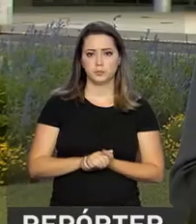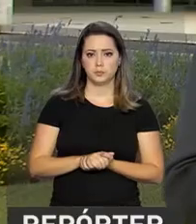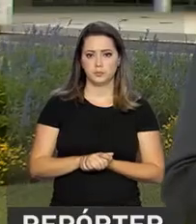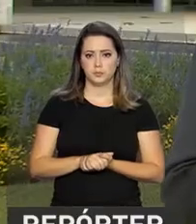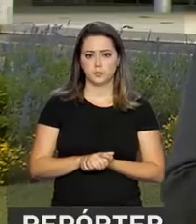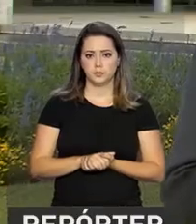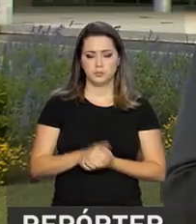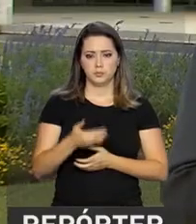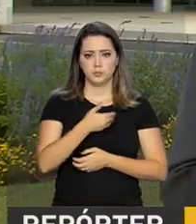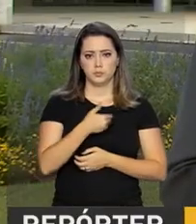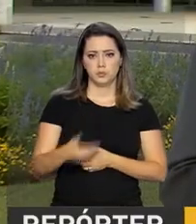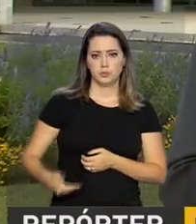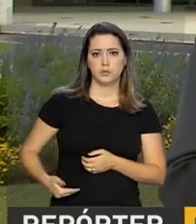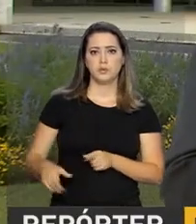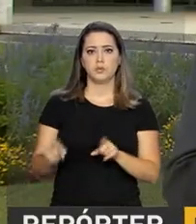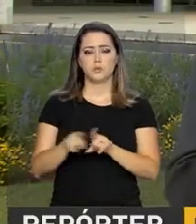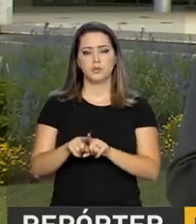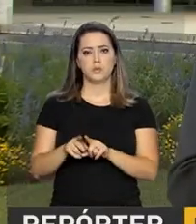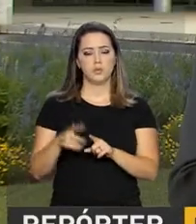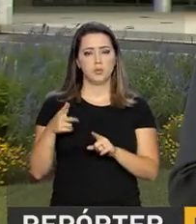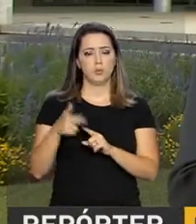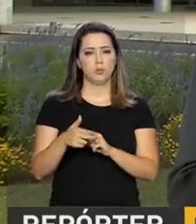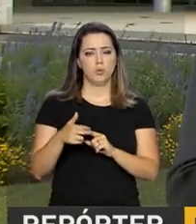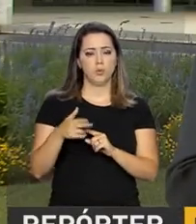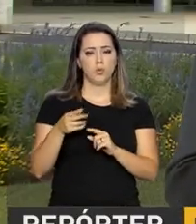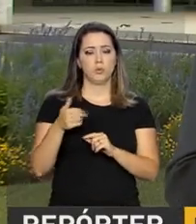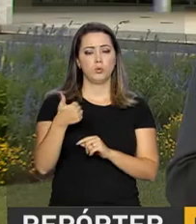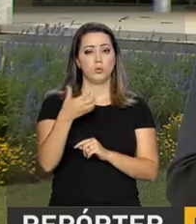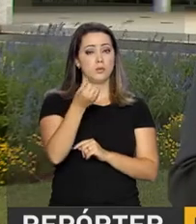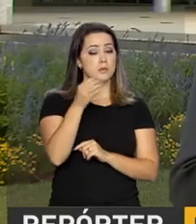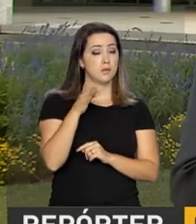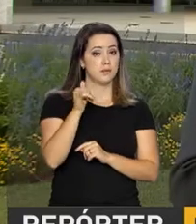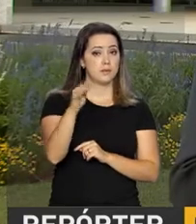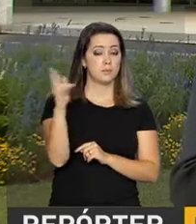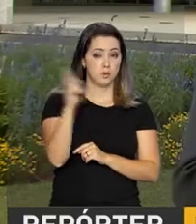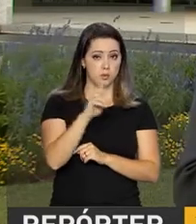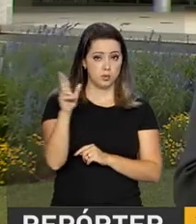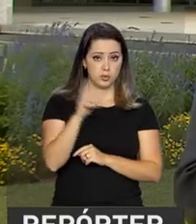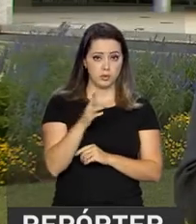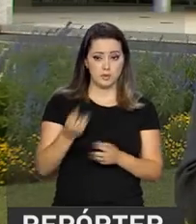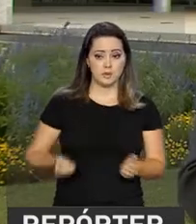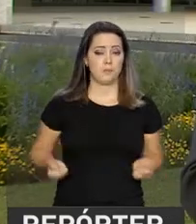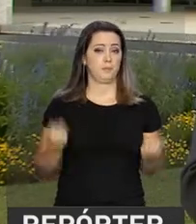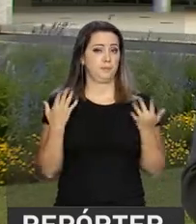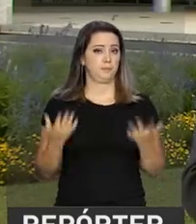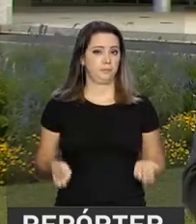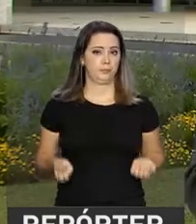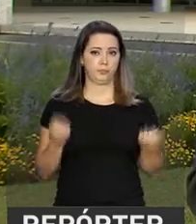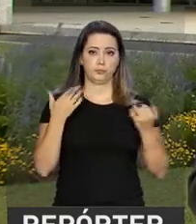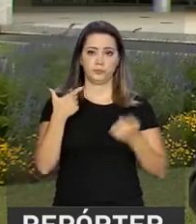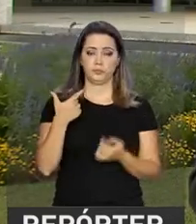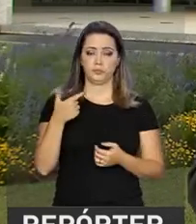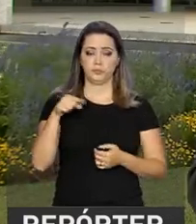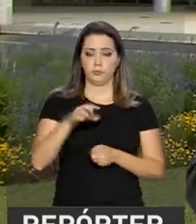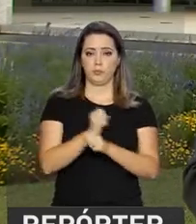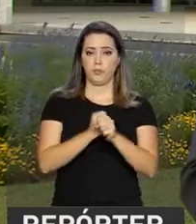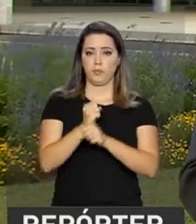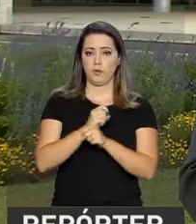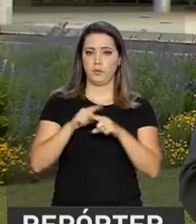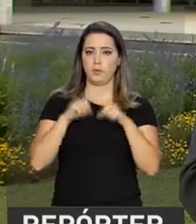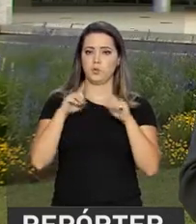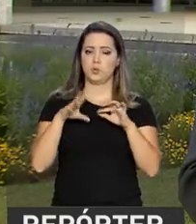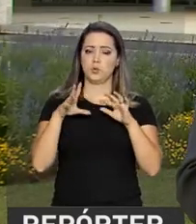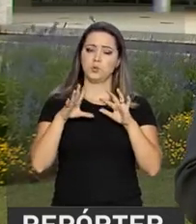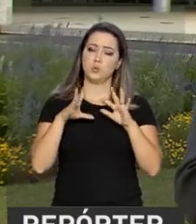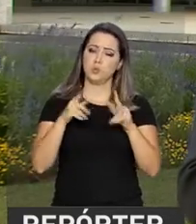3%. O governo também congelou 16 bilhões e 200 milhões de reais em gastos no orçamento deste ano. Mas tudo